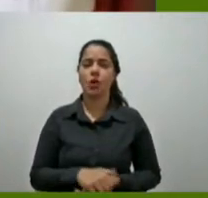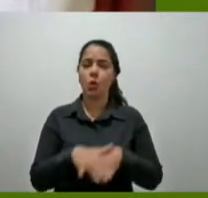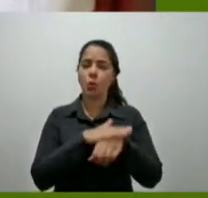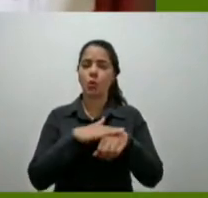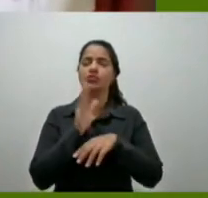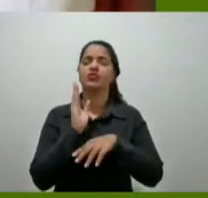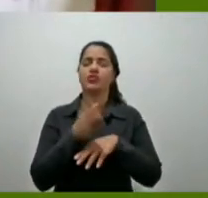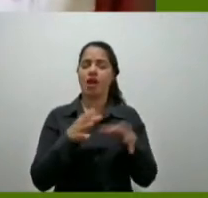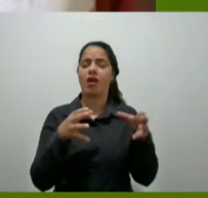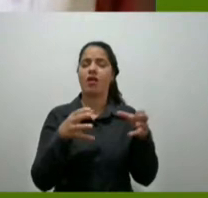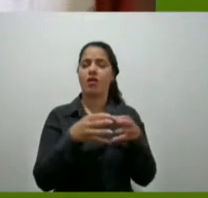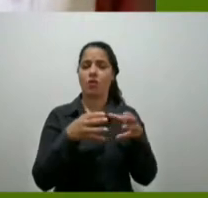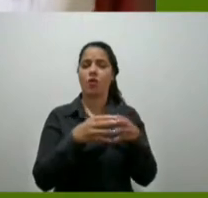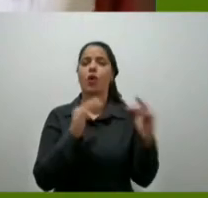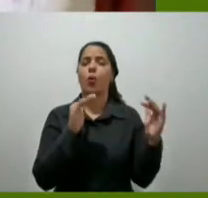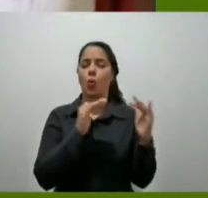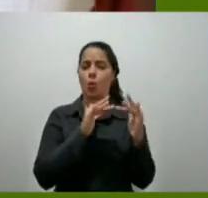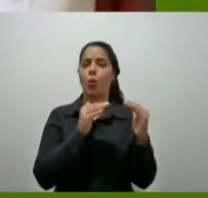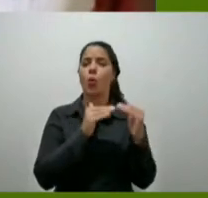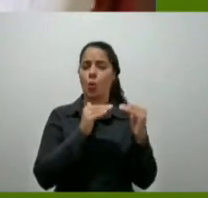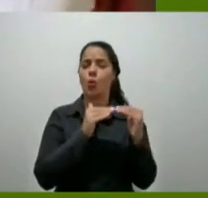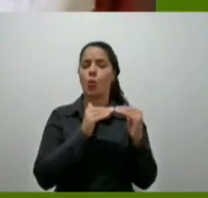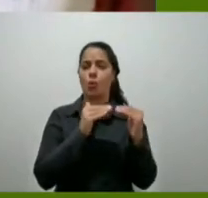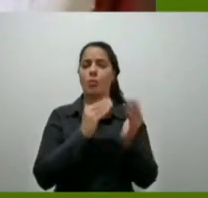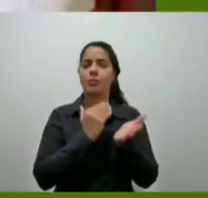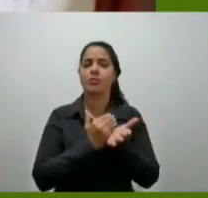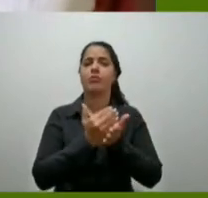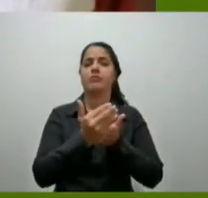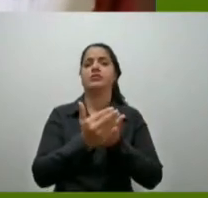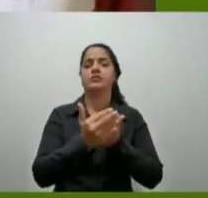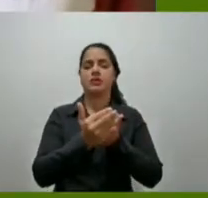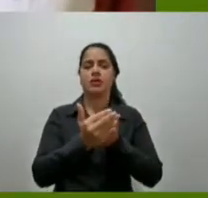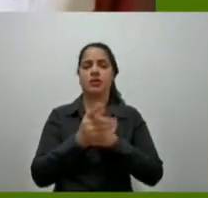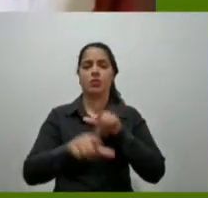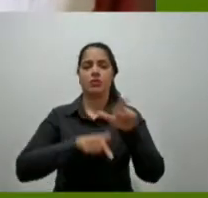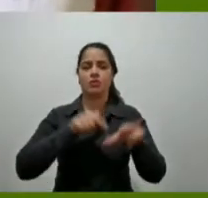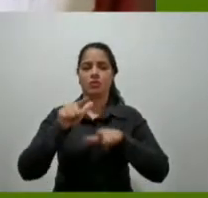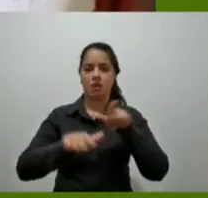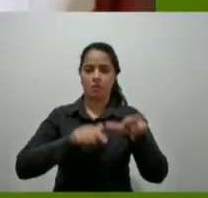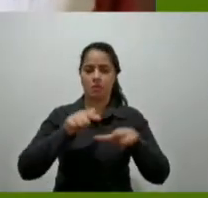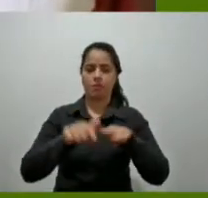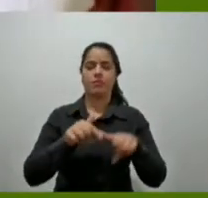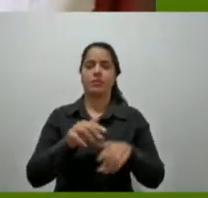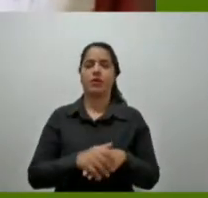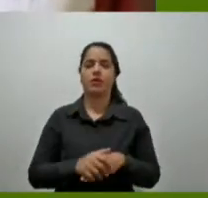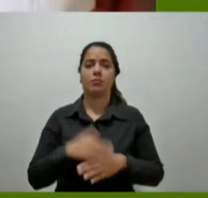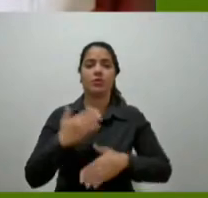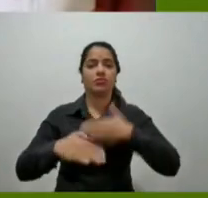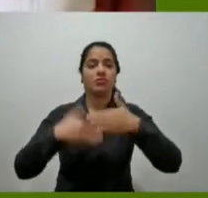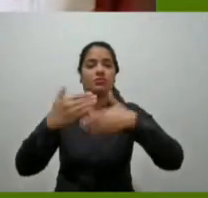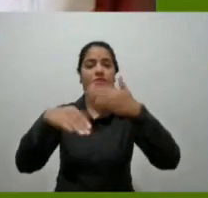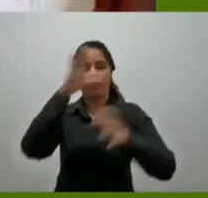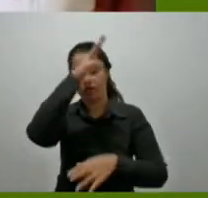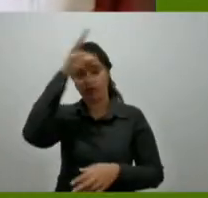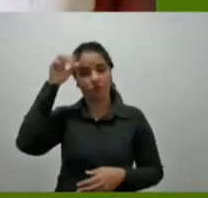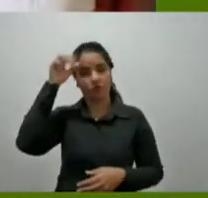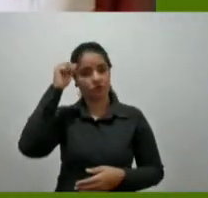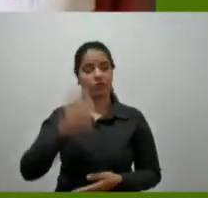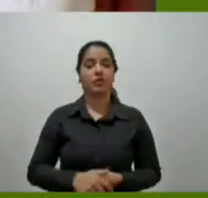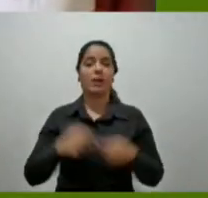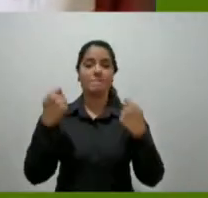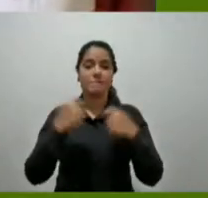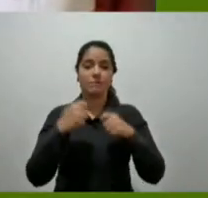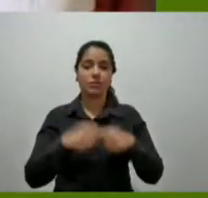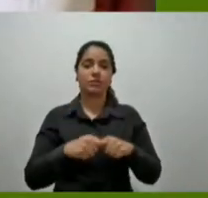gente fazer um piloto, porque é a única maneira de você trazer o desenvolvimento para a Amazônia, seria através de uma